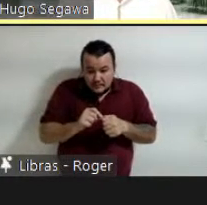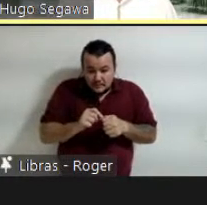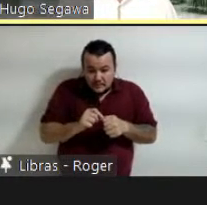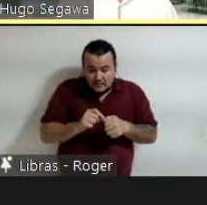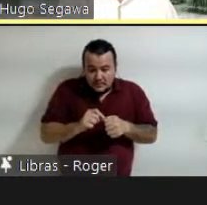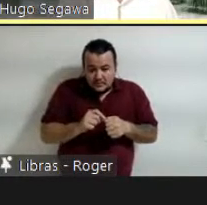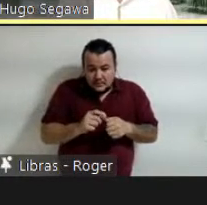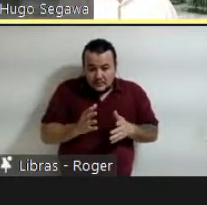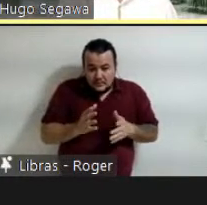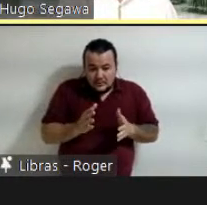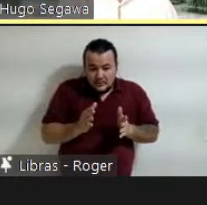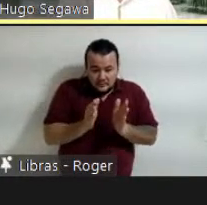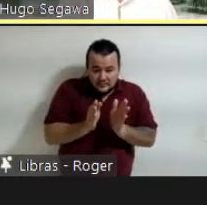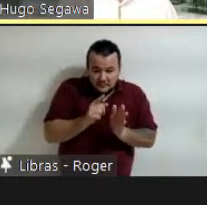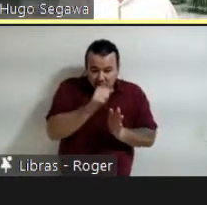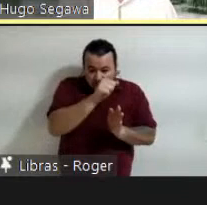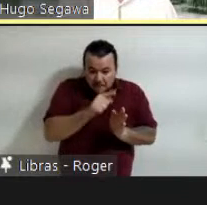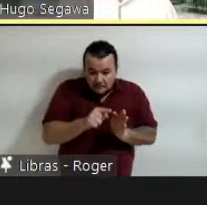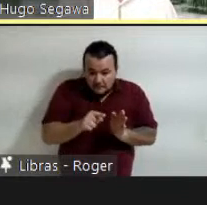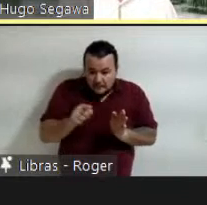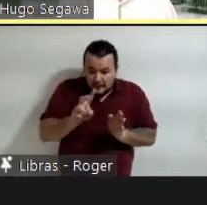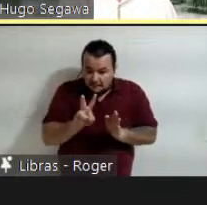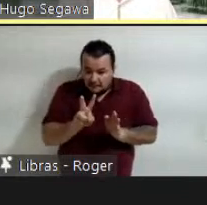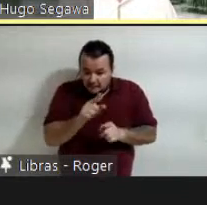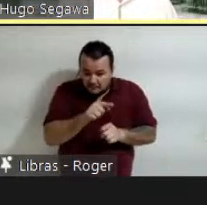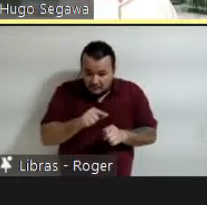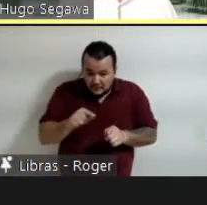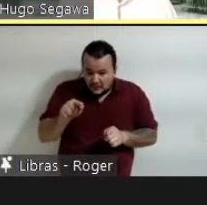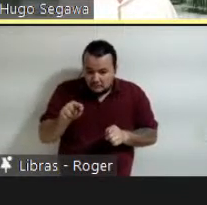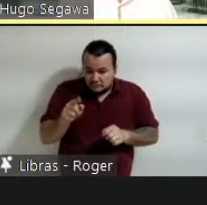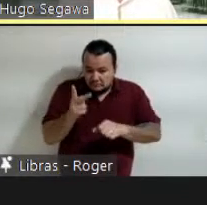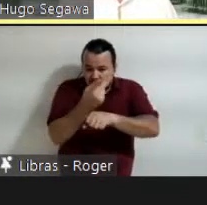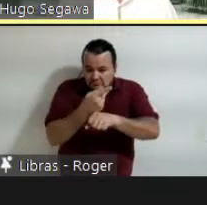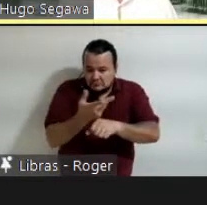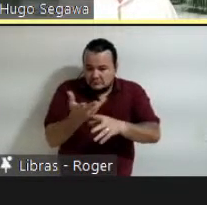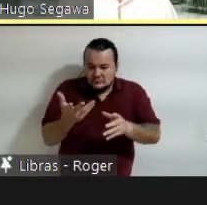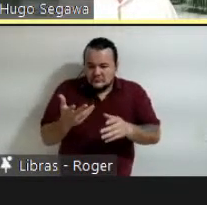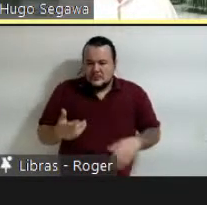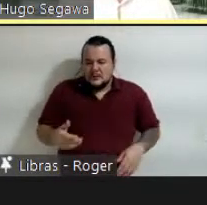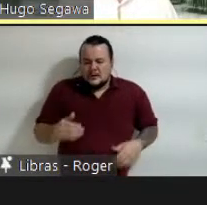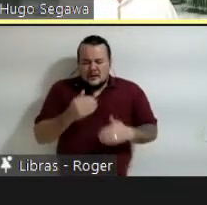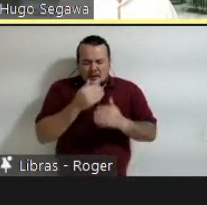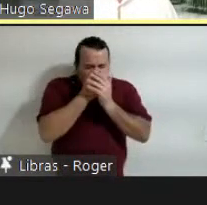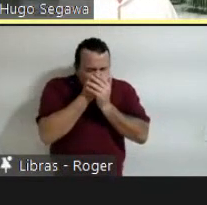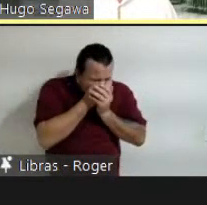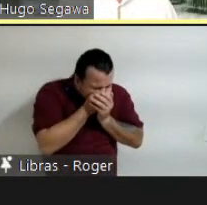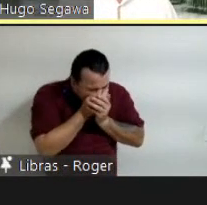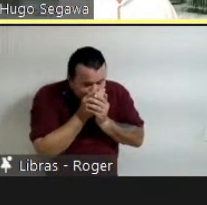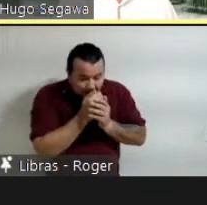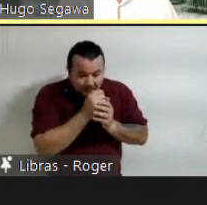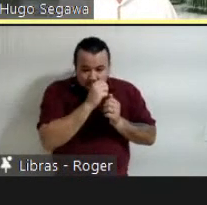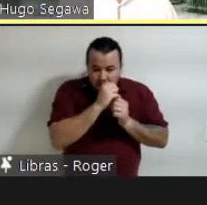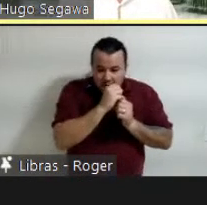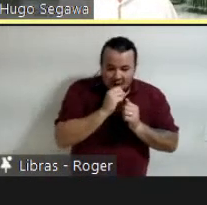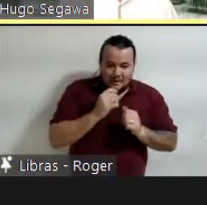fizeram esse V decorativo. Que não é bem o caso desse, enfim, esqueci o que vou dizer, que seria essa matriz